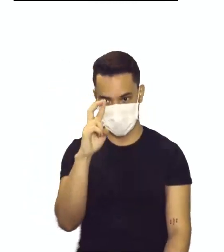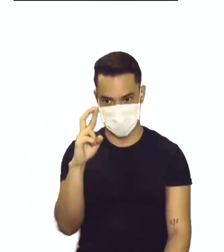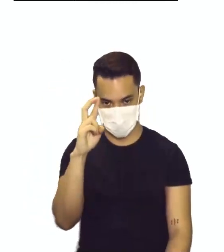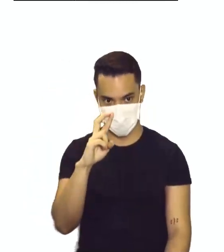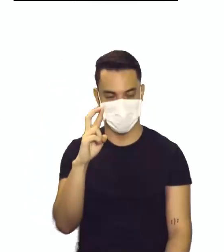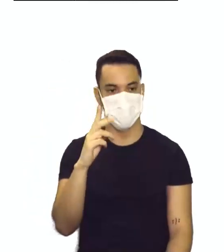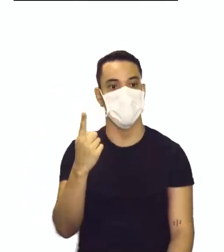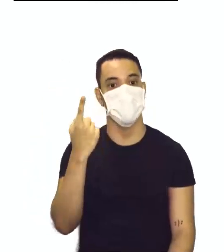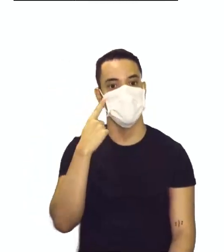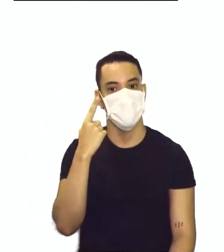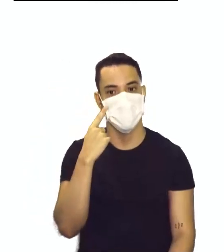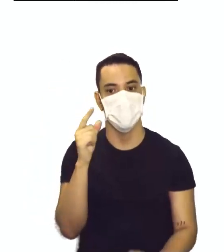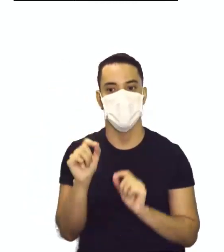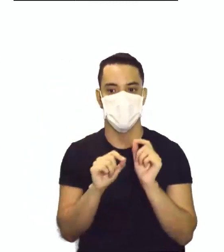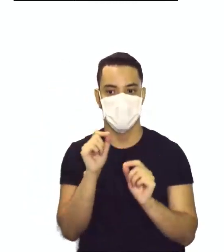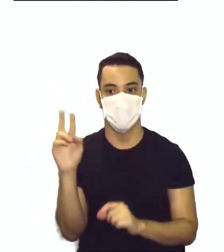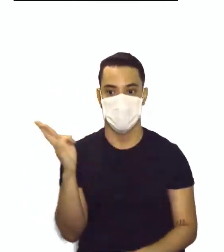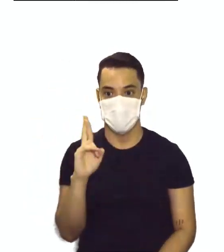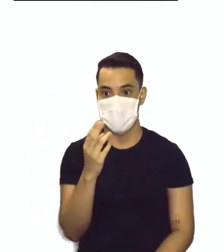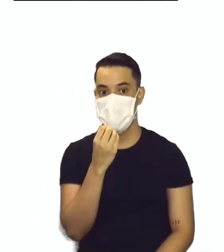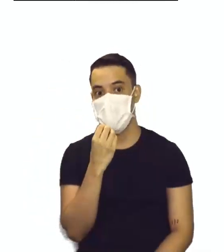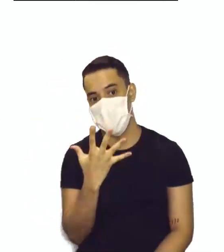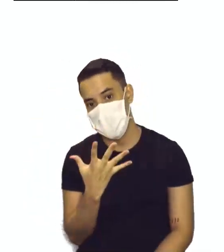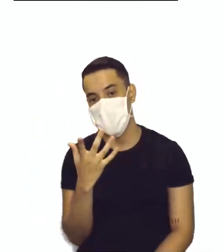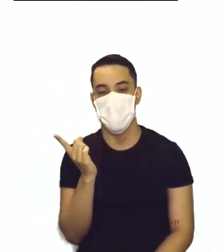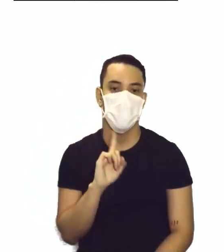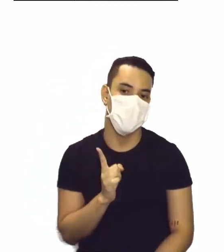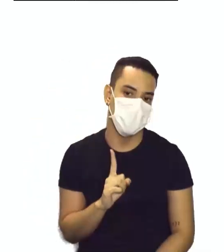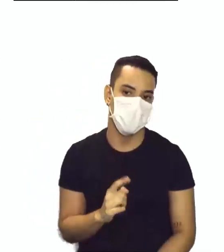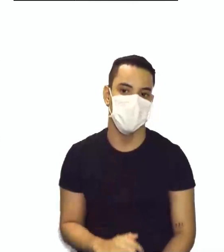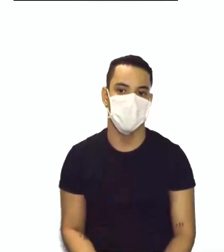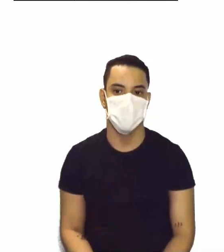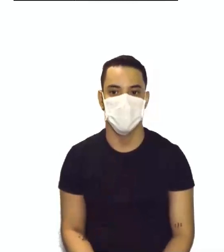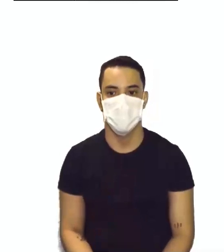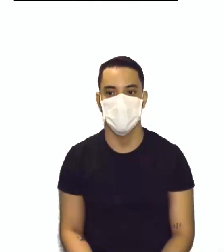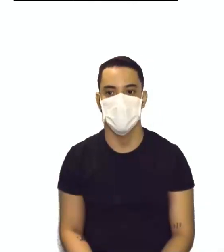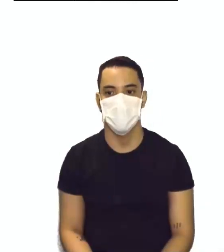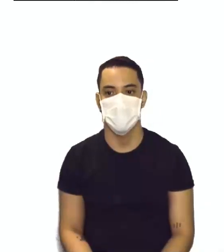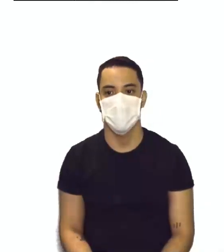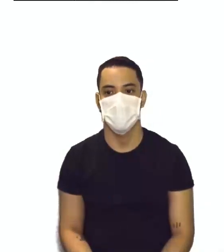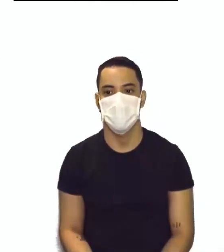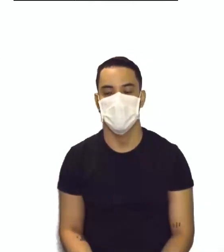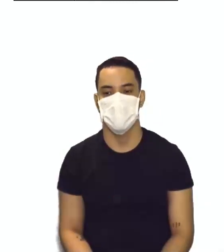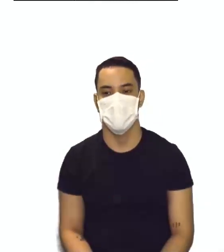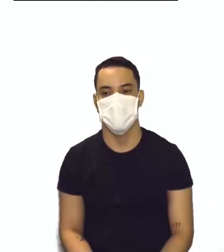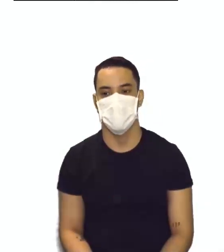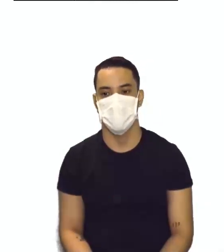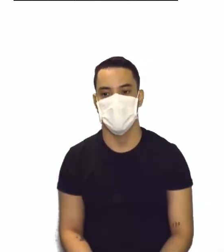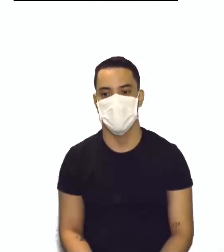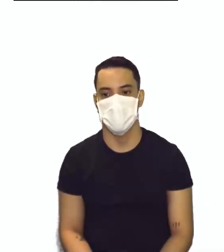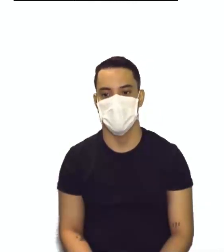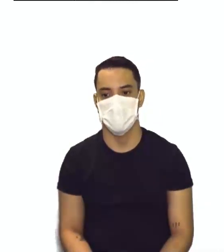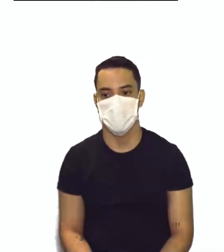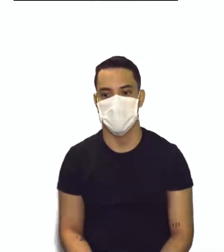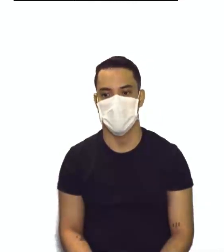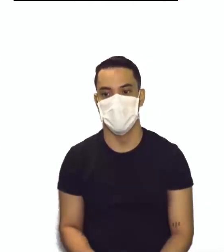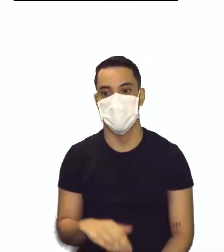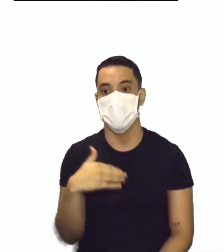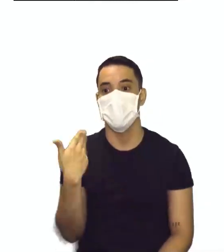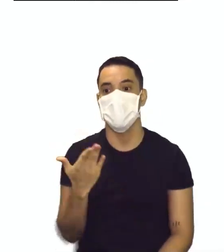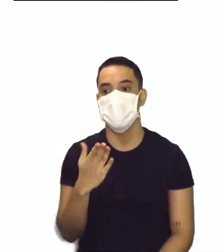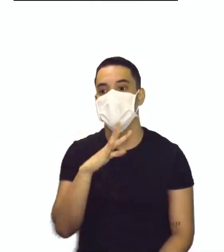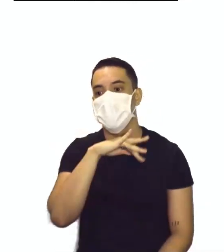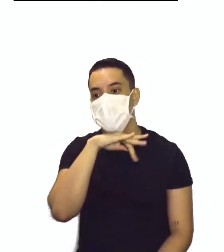Vamos ver aqui quem é o nosso bom condutor. É o cobre. E o nosso mau condutor é